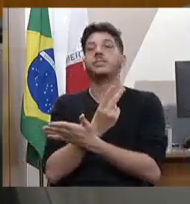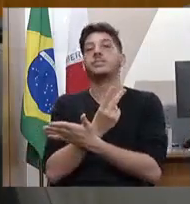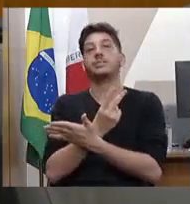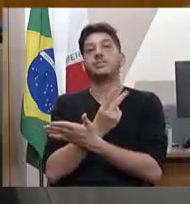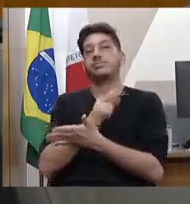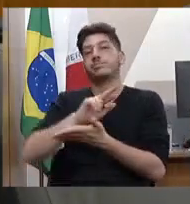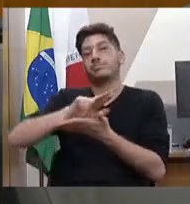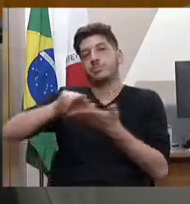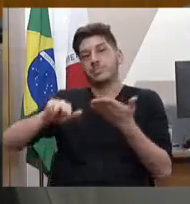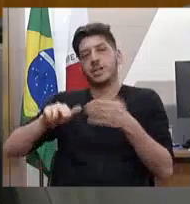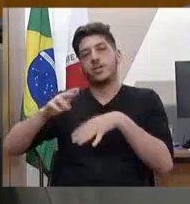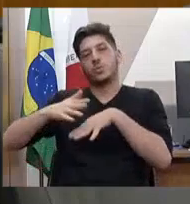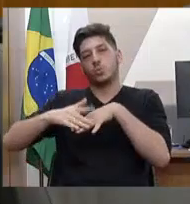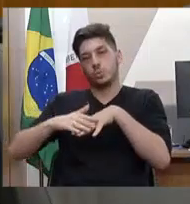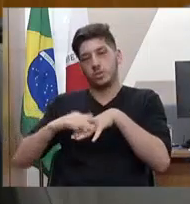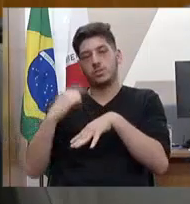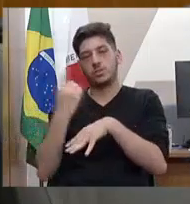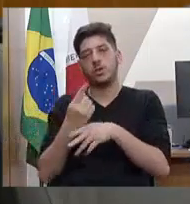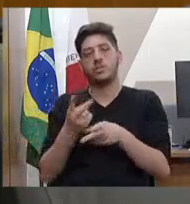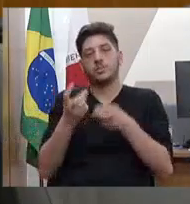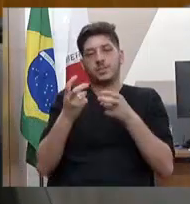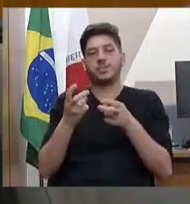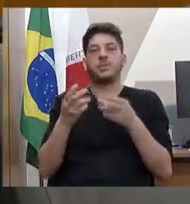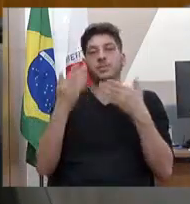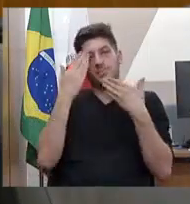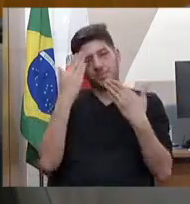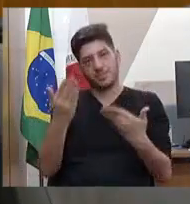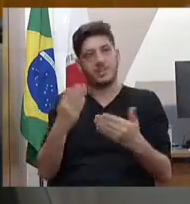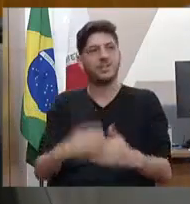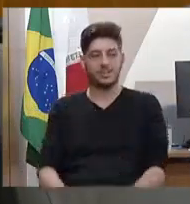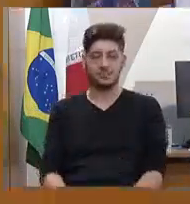doenças que vivemos por aí obrigada